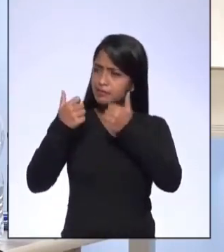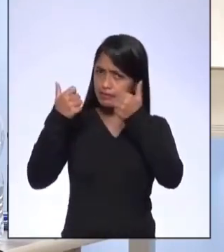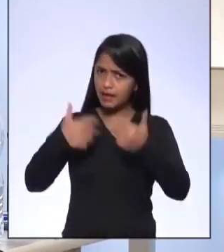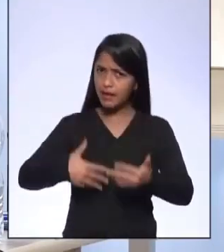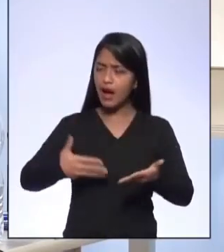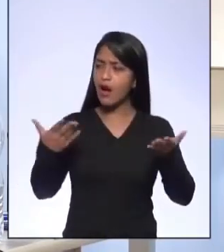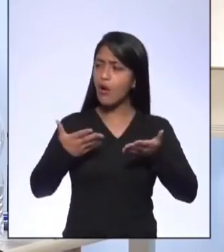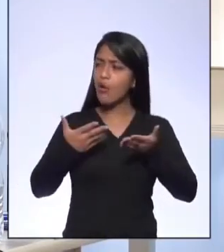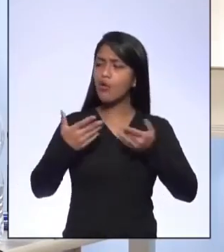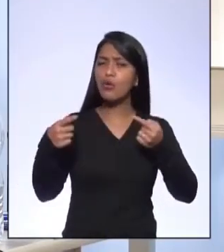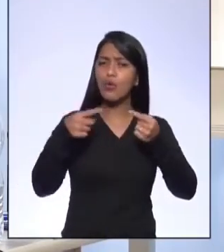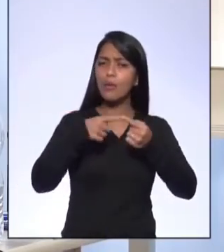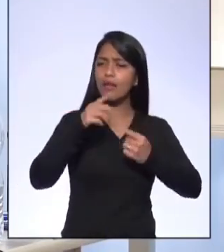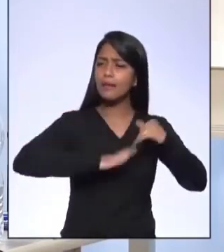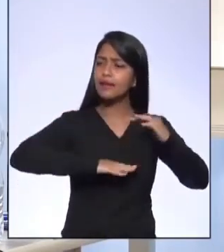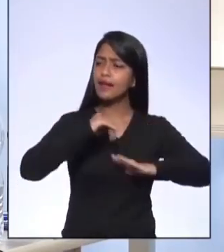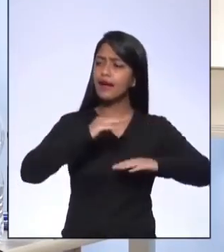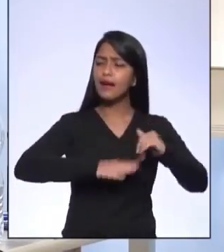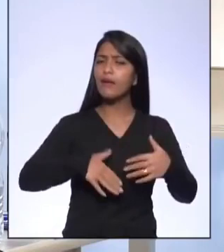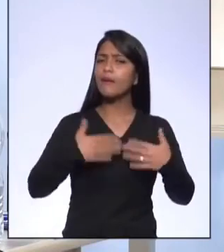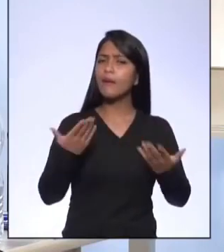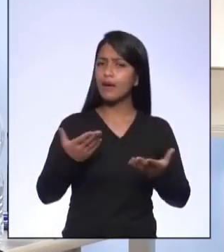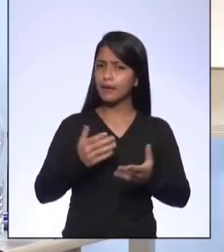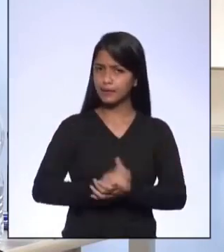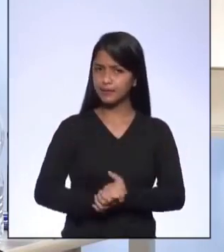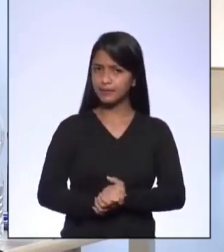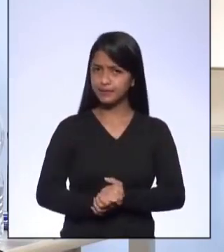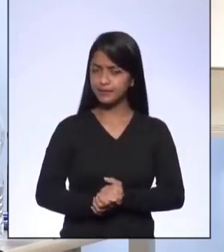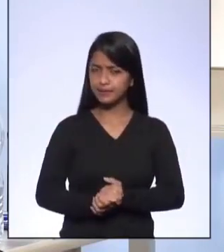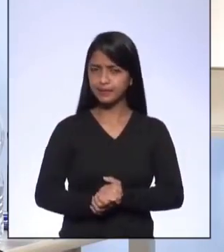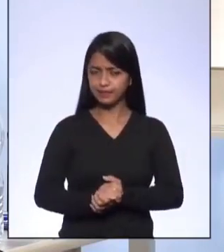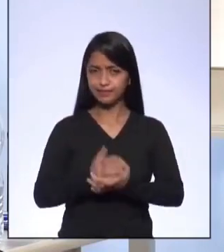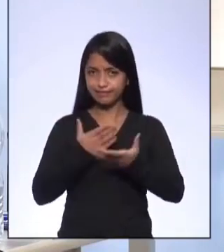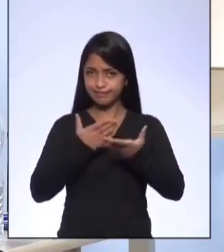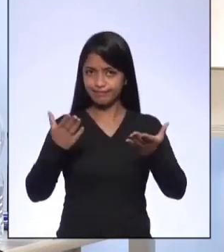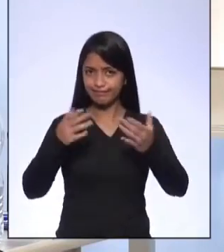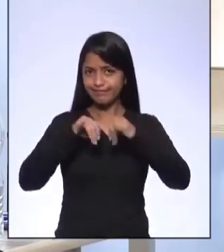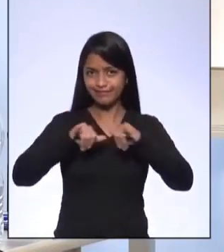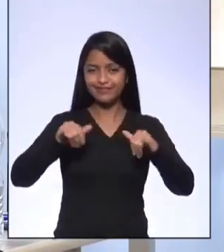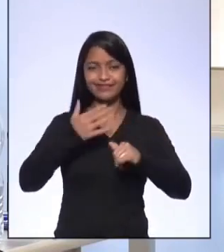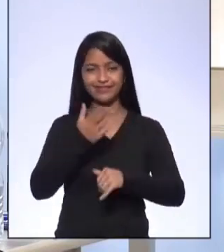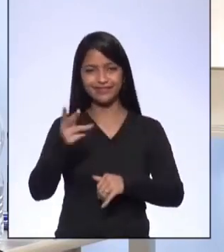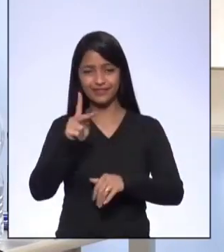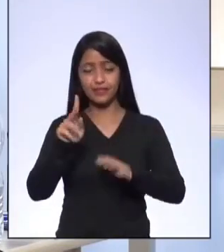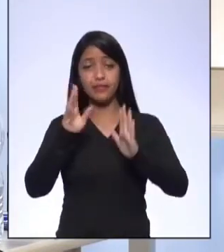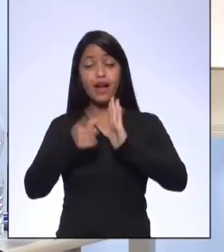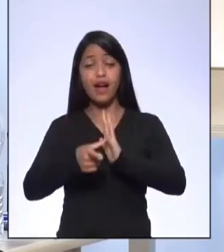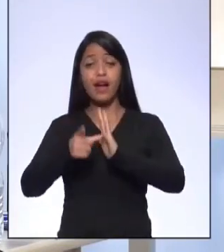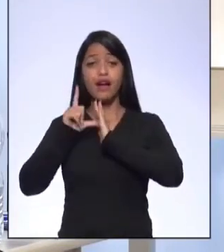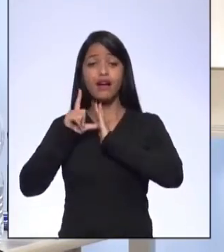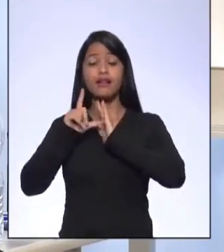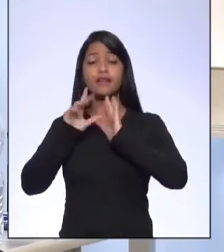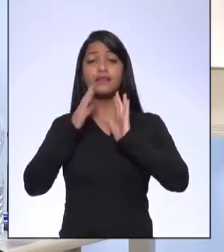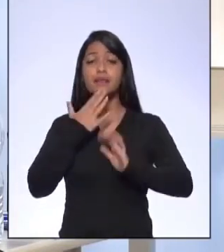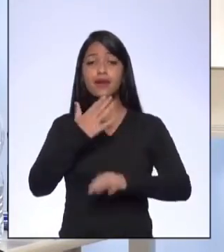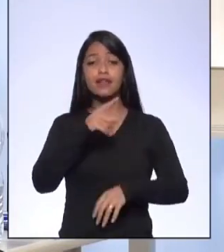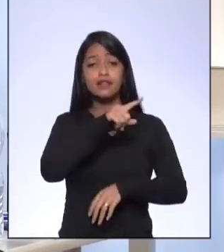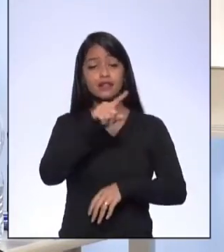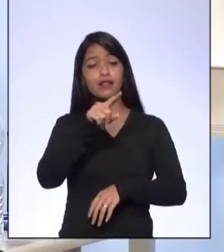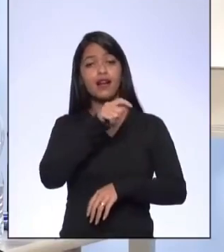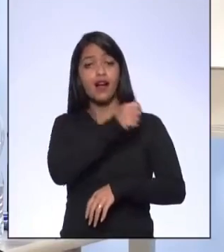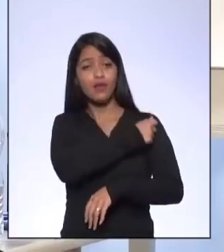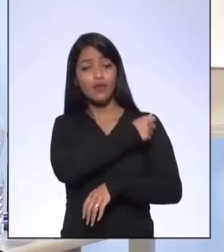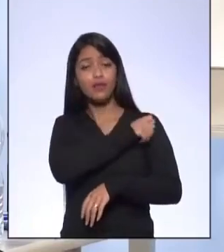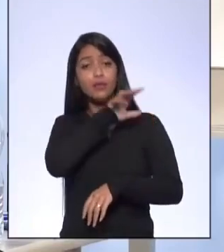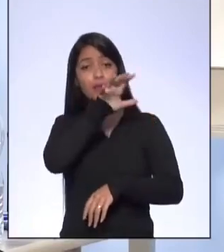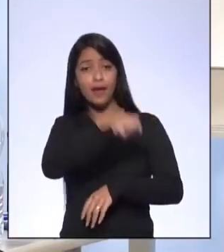da aula de hoje? Desculpa. Claro. Antes da gente falar das habilidades com os professores, a gente vai pedir para que os alunos peguem o material, e aí o